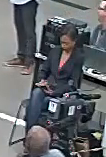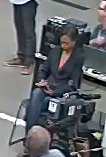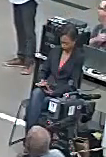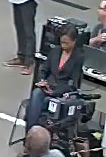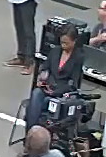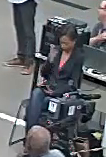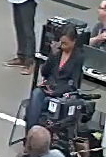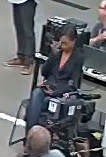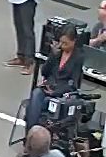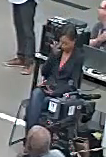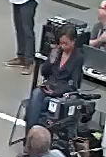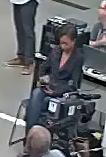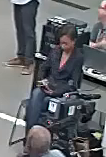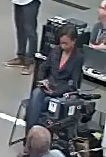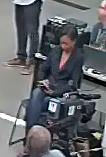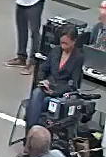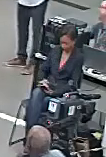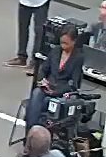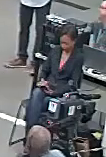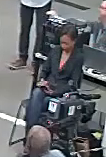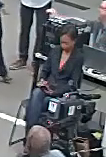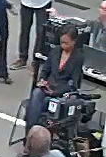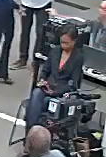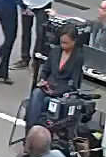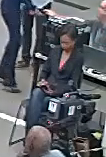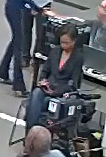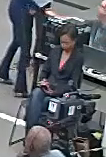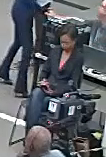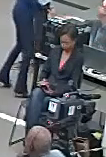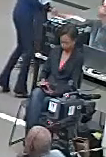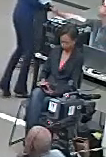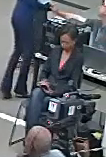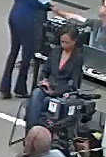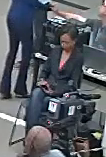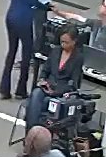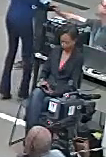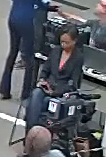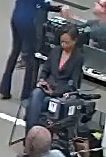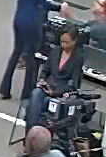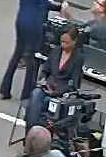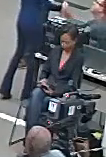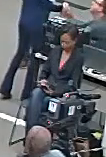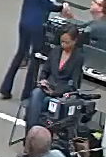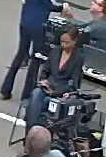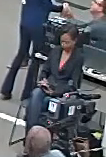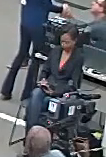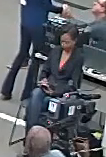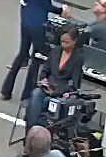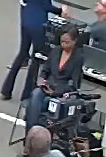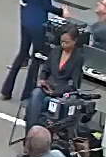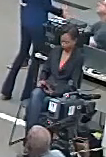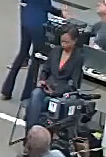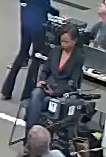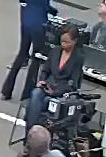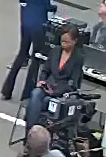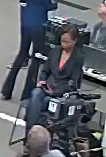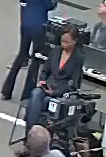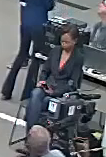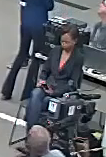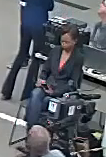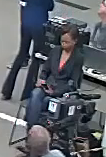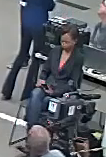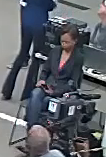eu gostaria de fazer a minha breve Fala Final agradecendo mais uma vez a casa né